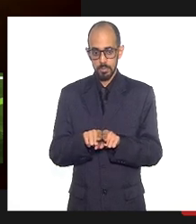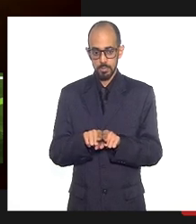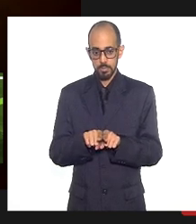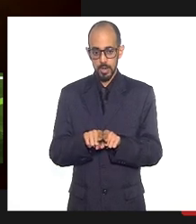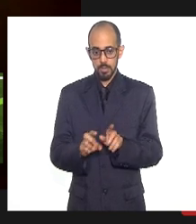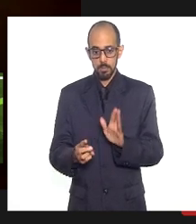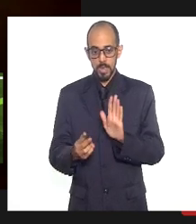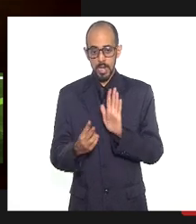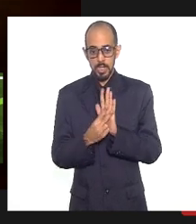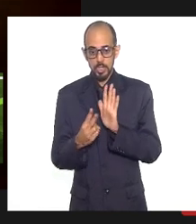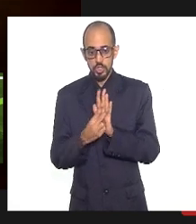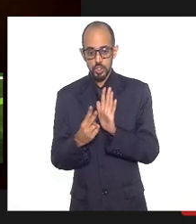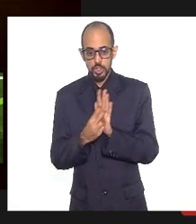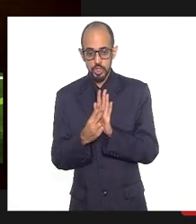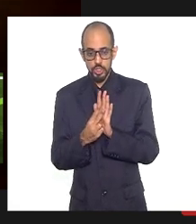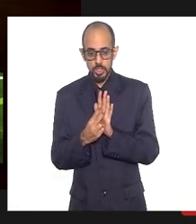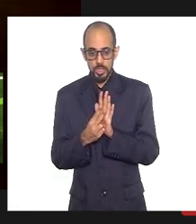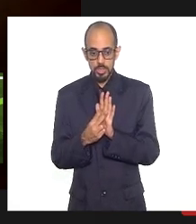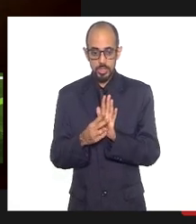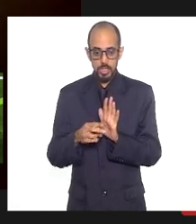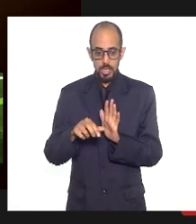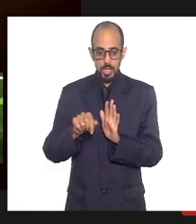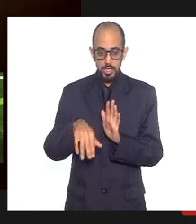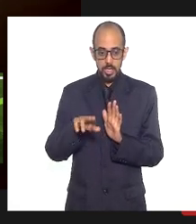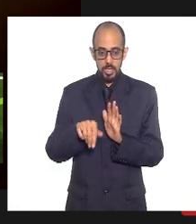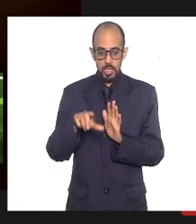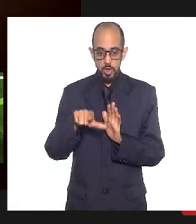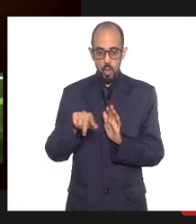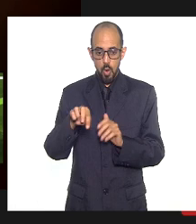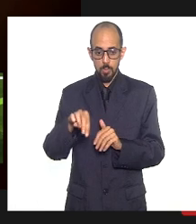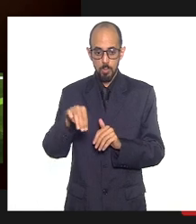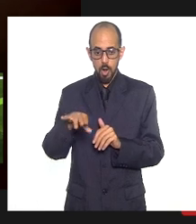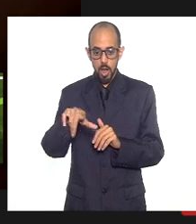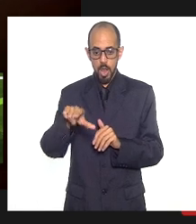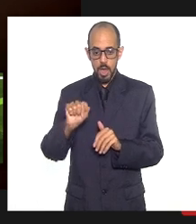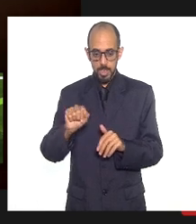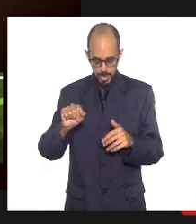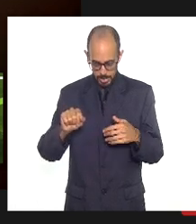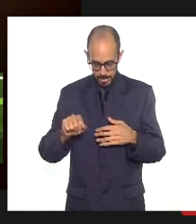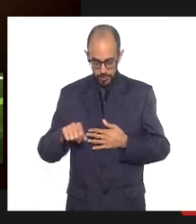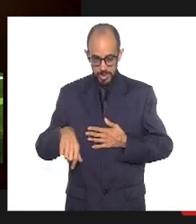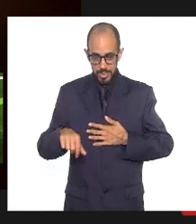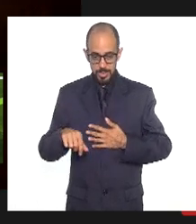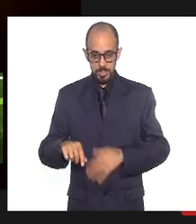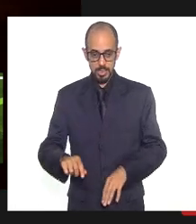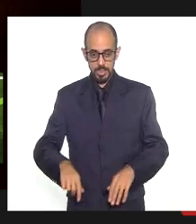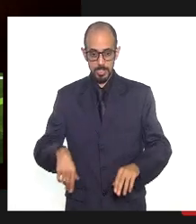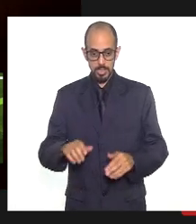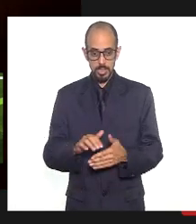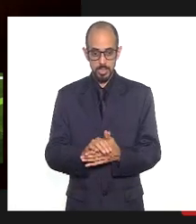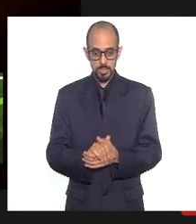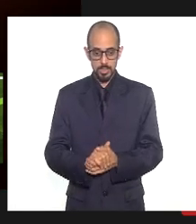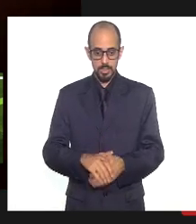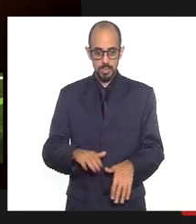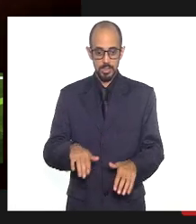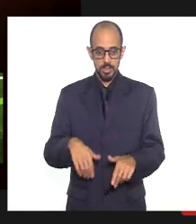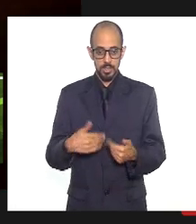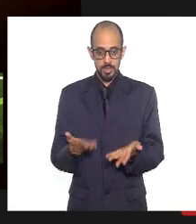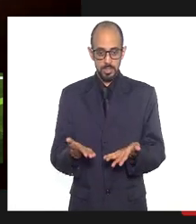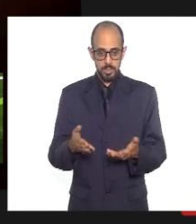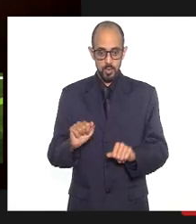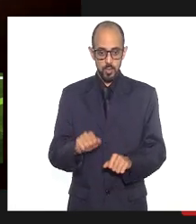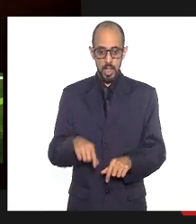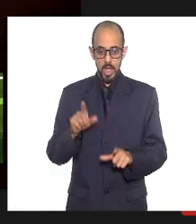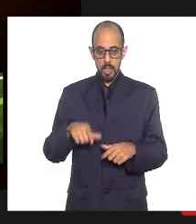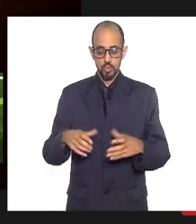indígenas e quilombolas. Nós temos aqui um grupo de equidade